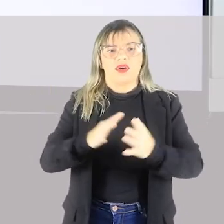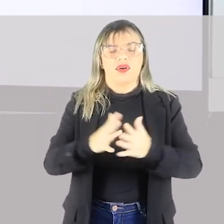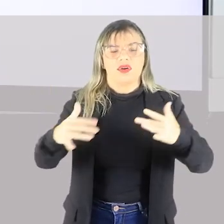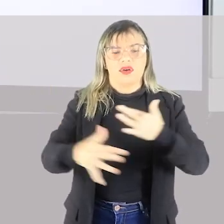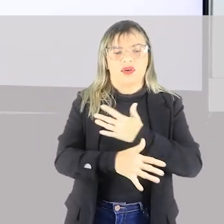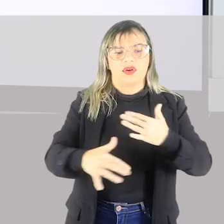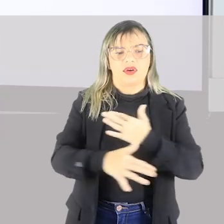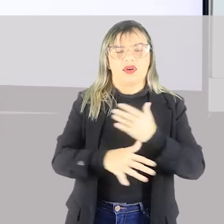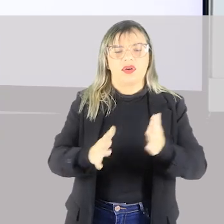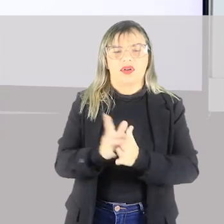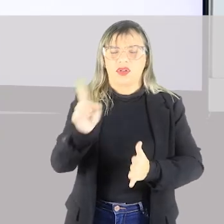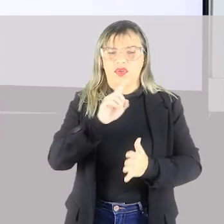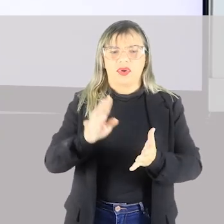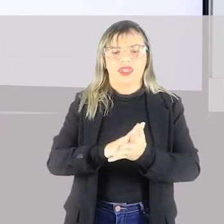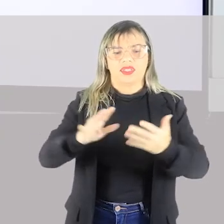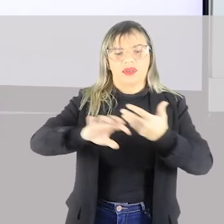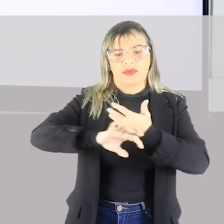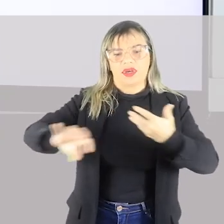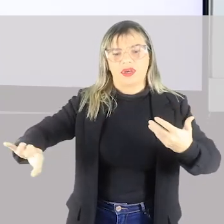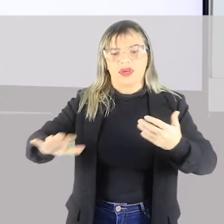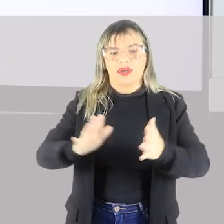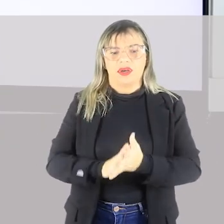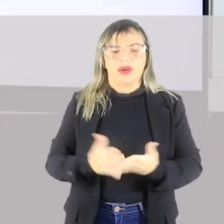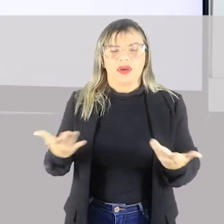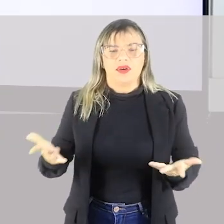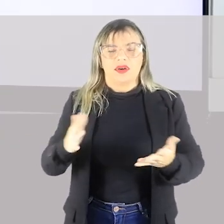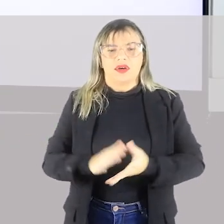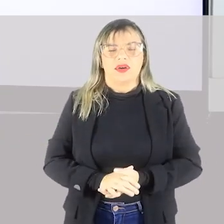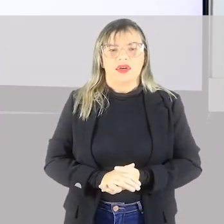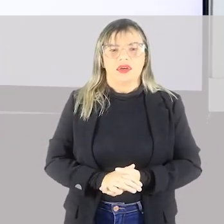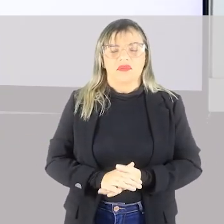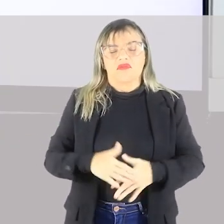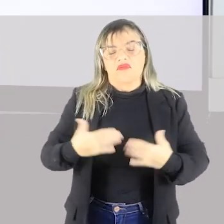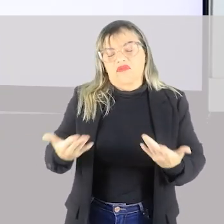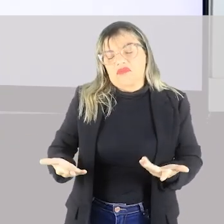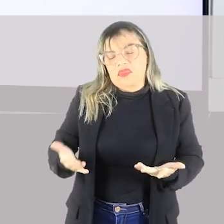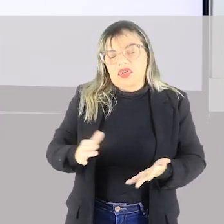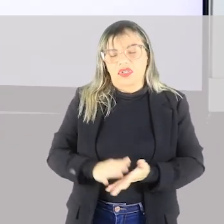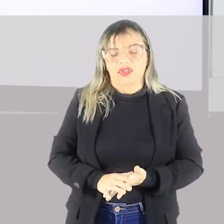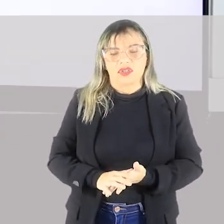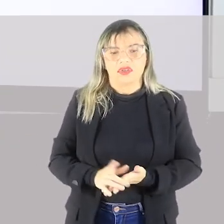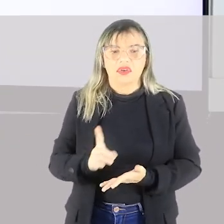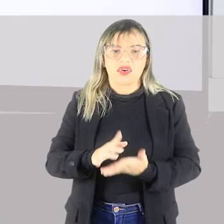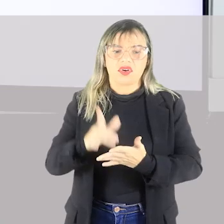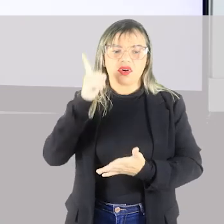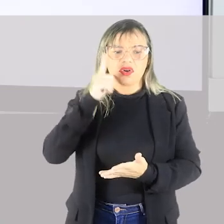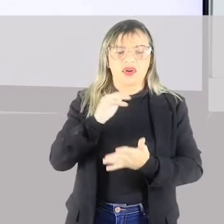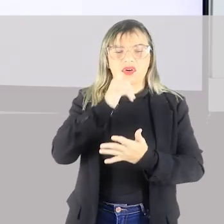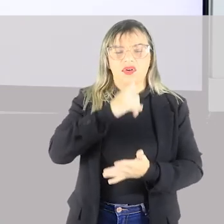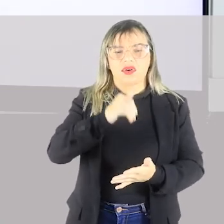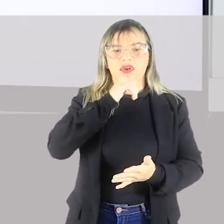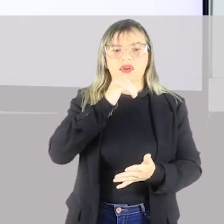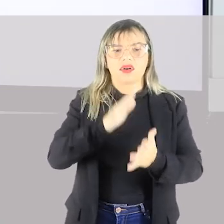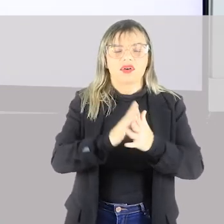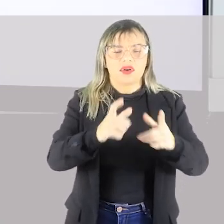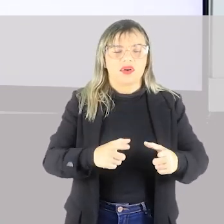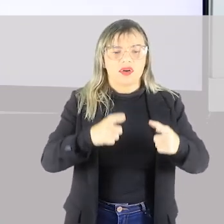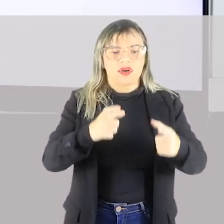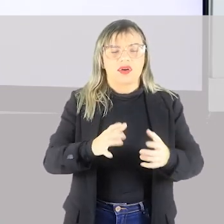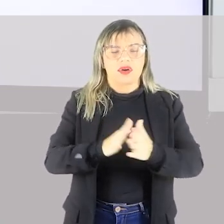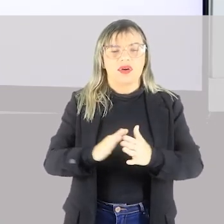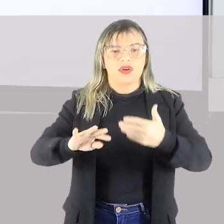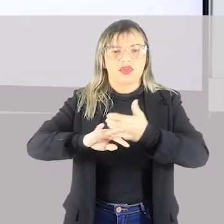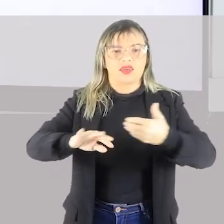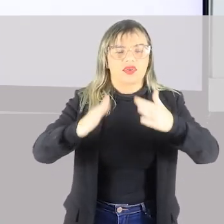política isolada. Então de nada adianta, por exemplo, você pegar um bairro da periferia